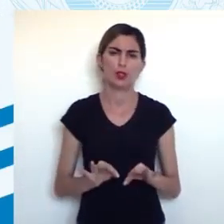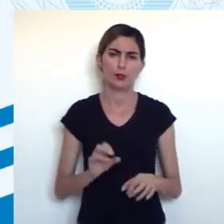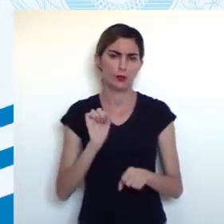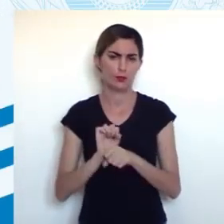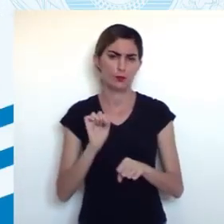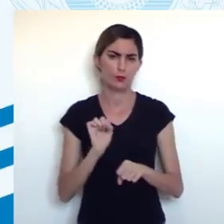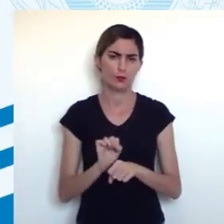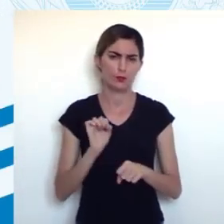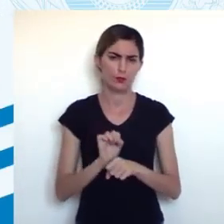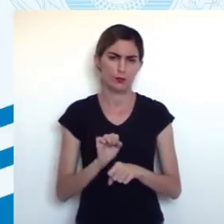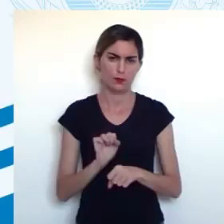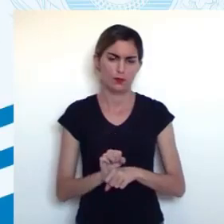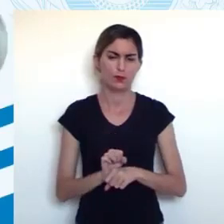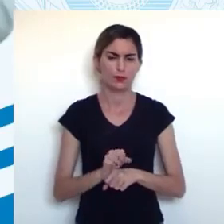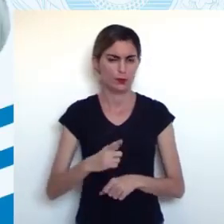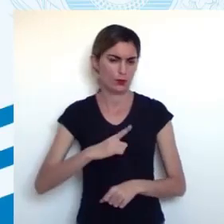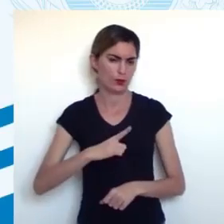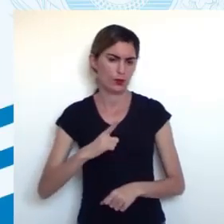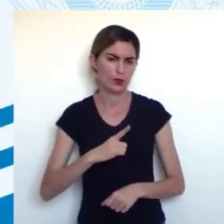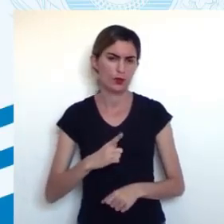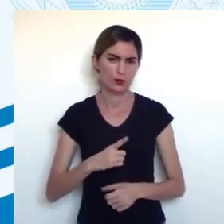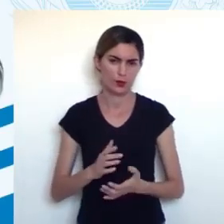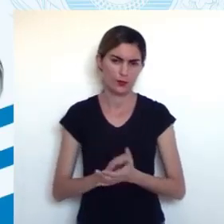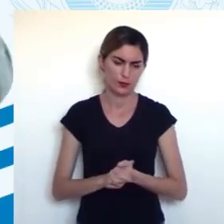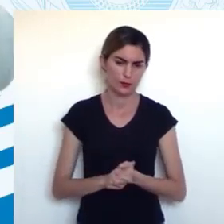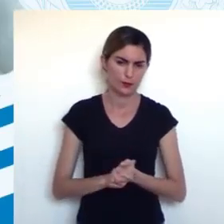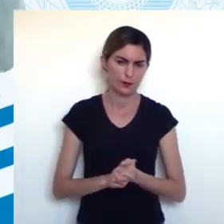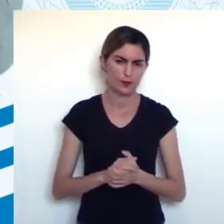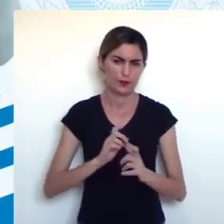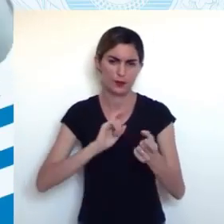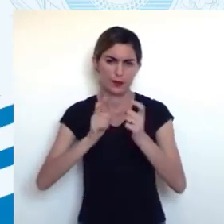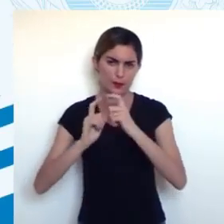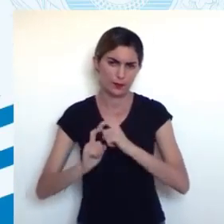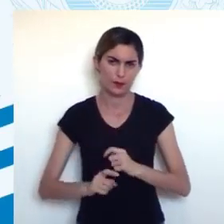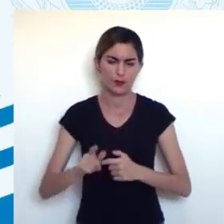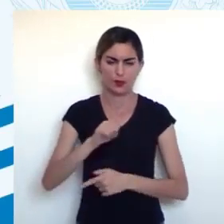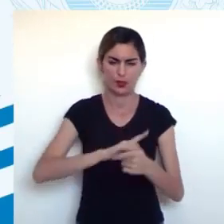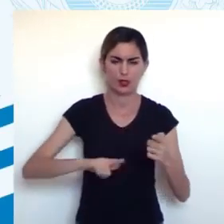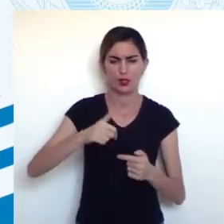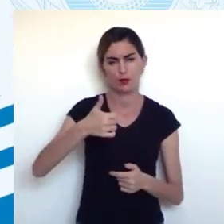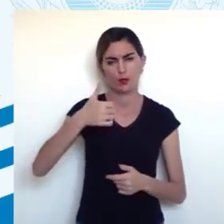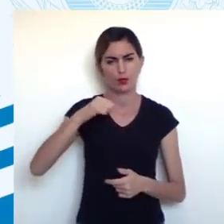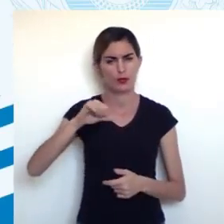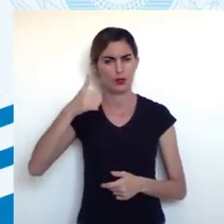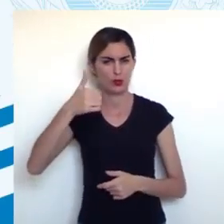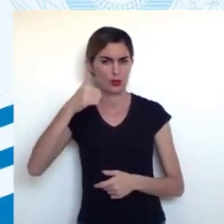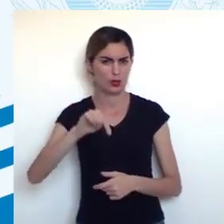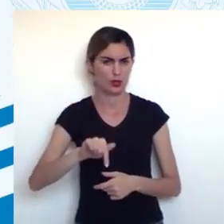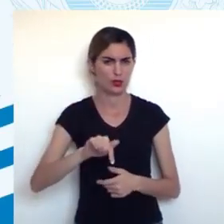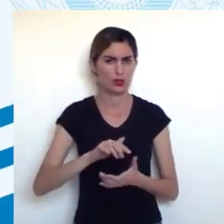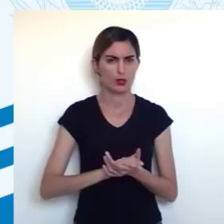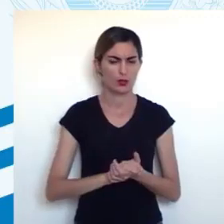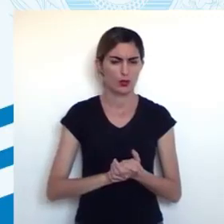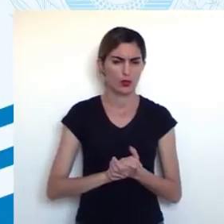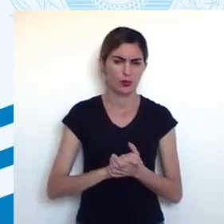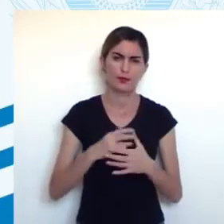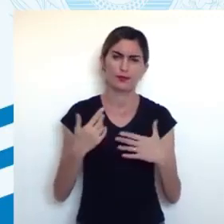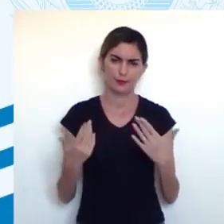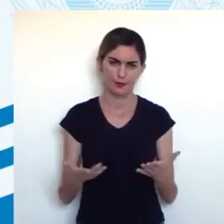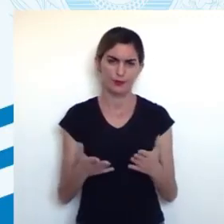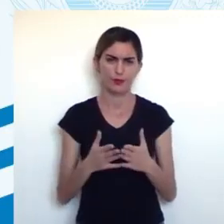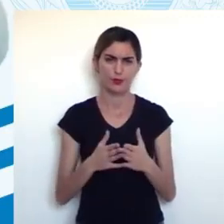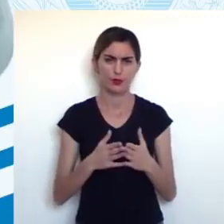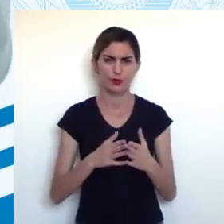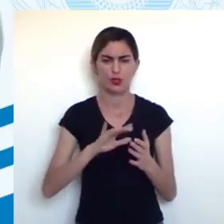considerável, esperada. Que teve como um dos principais articuladores da greve de 1917 o tipógrafo,